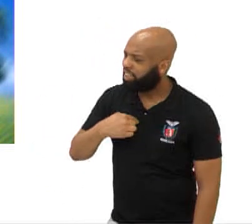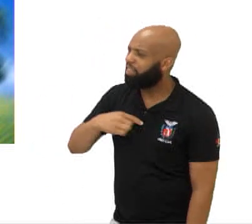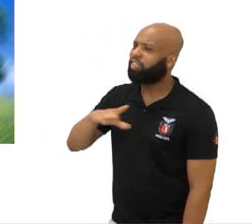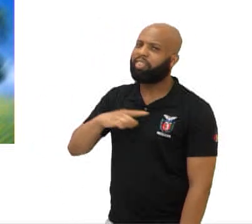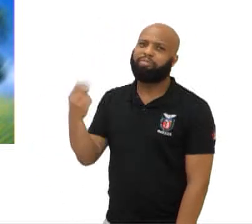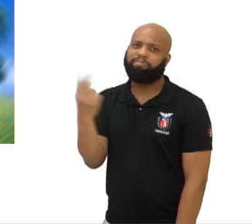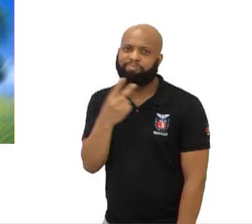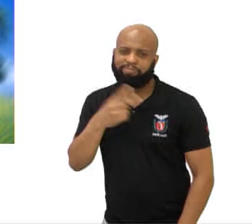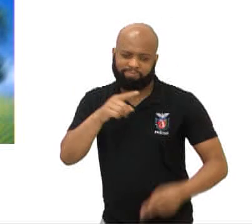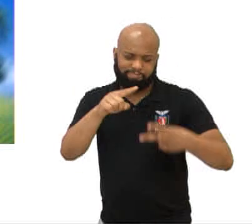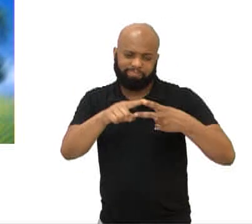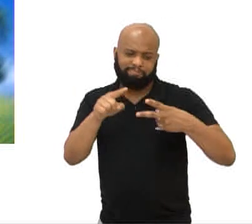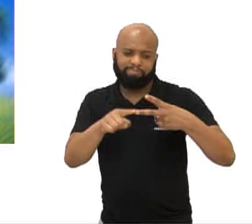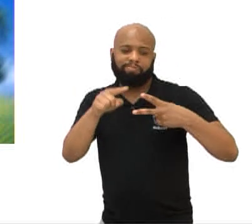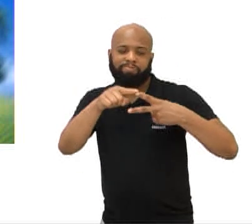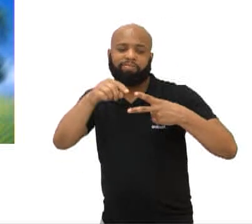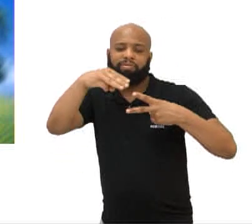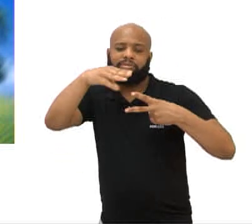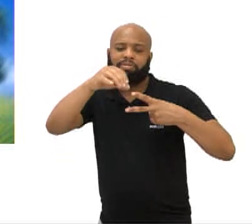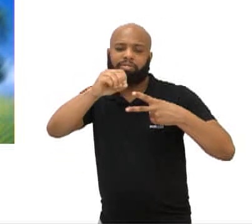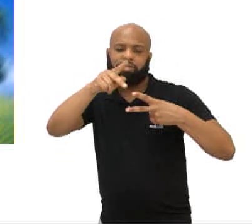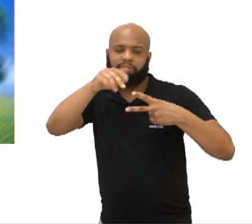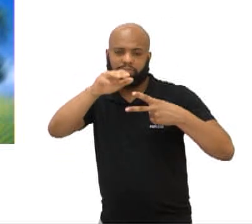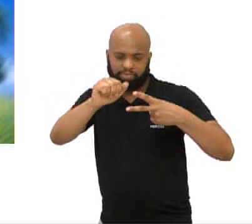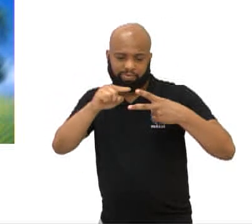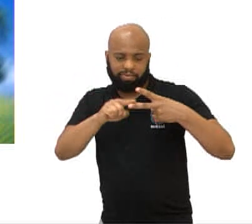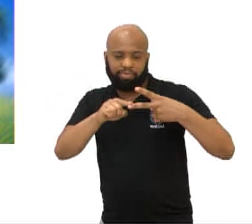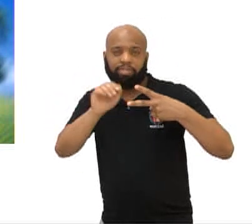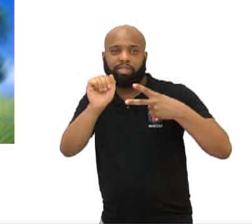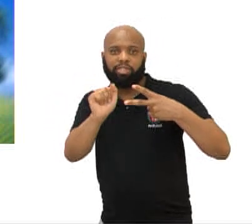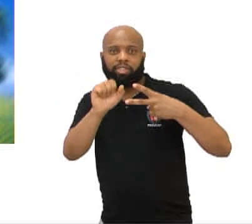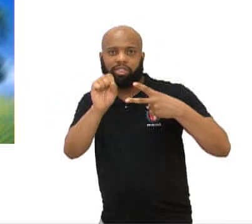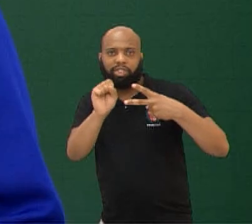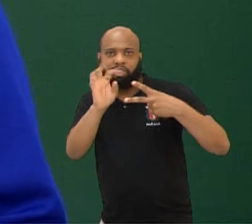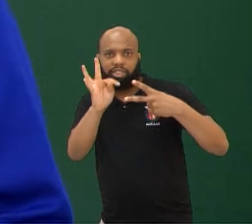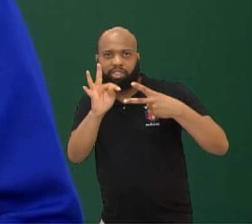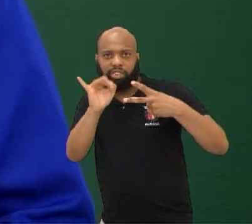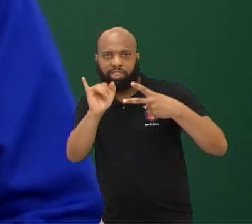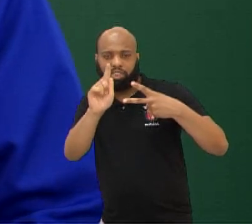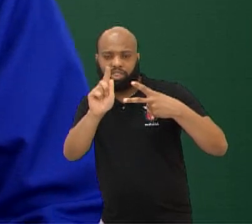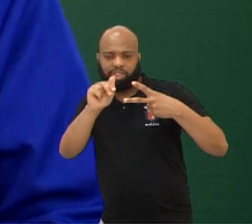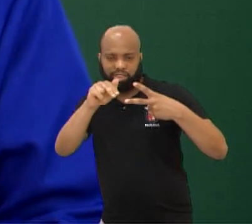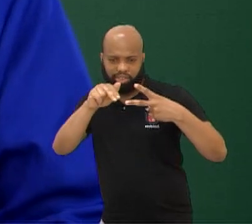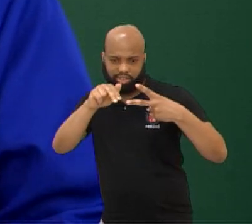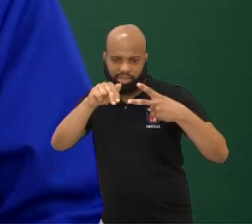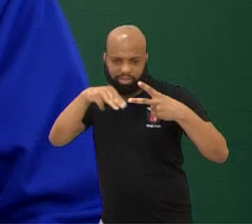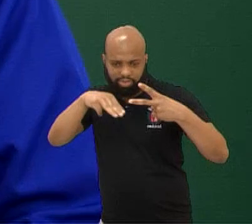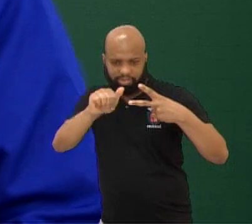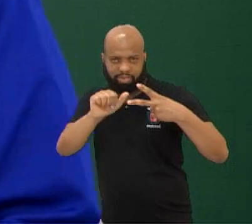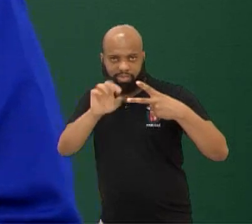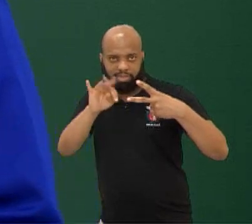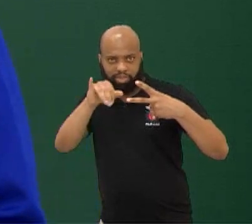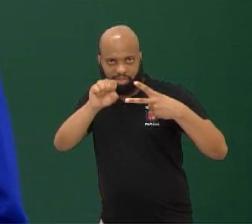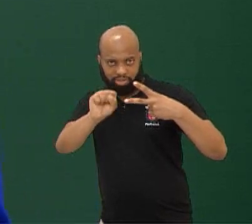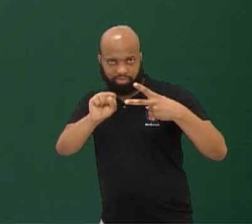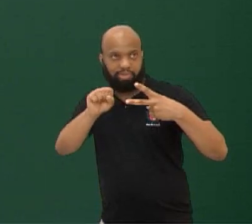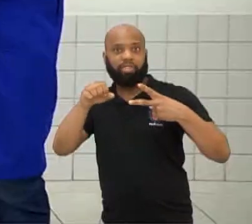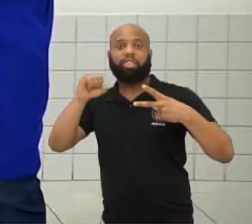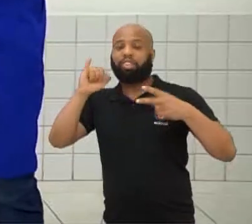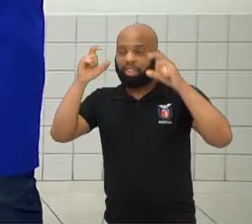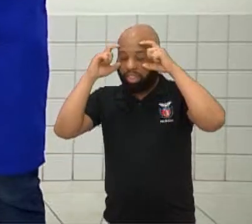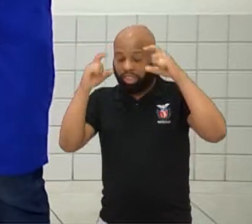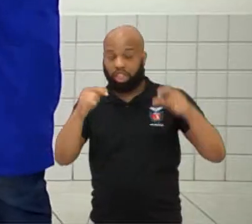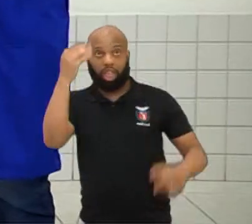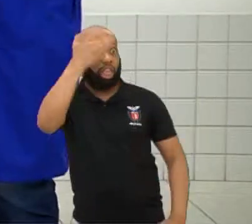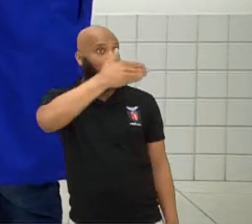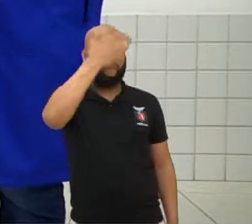quanto a miopia. Então, praticamente, eu tenho 6 graus de miopia, se não me engano, 4 de astigmatismo. Então, praticamente, sou ceguinho sem os óculos, professor. Olha